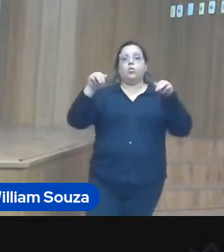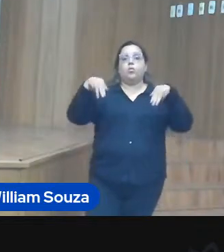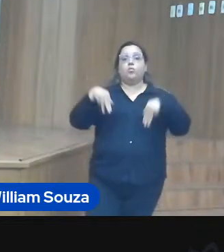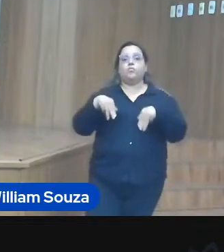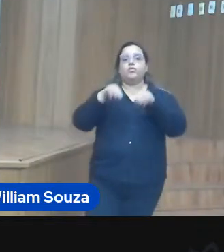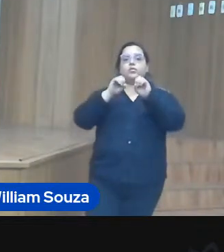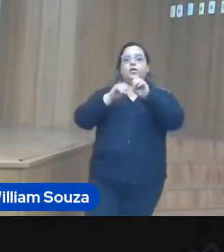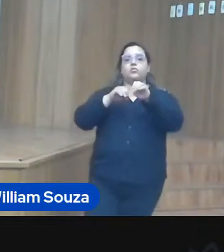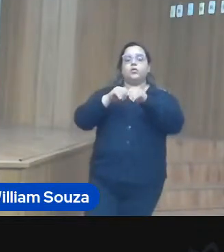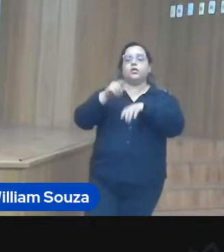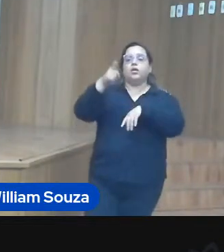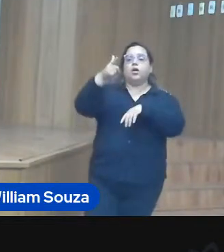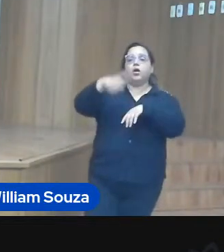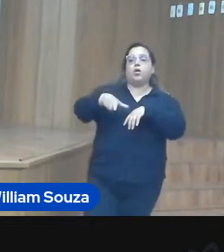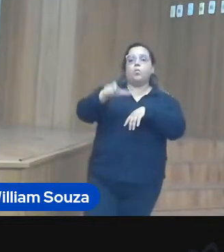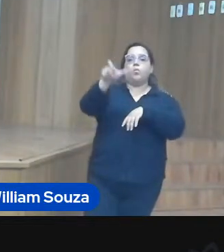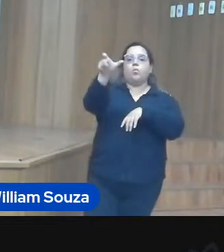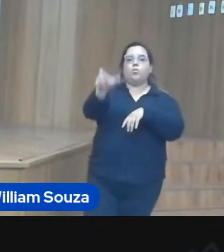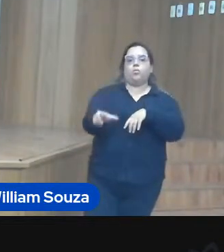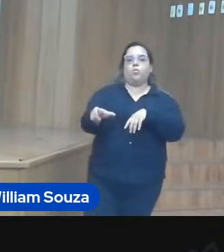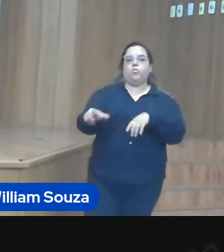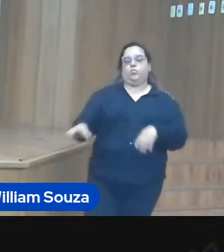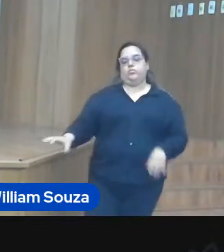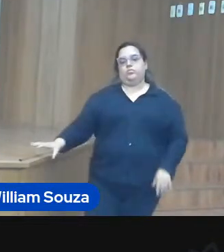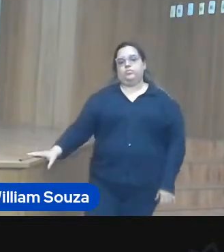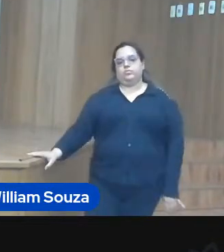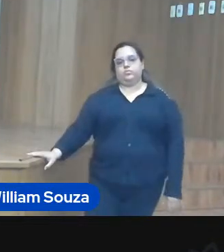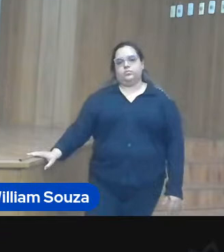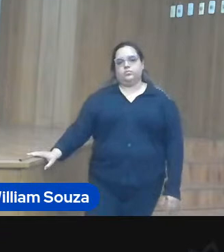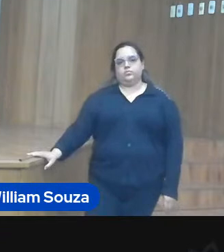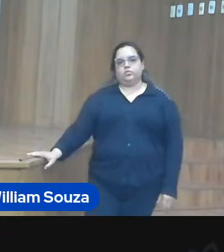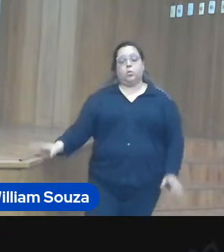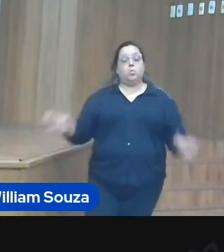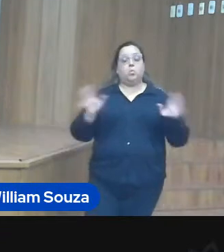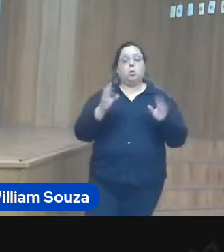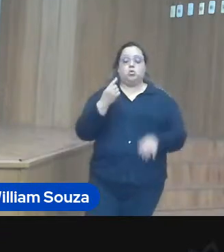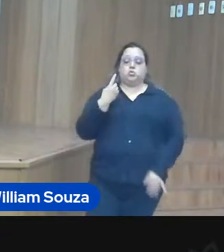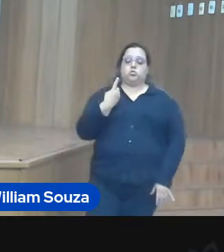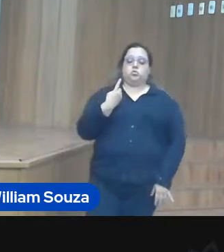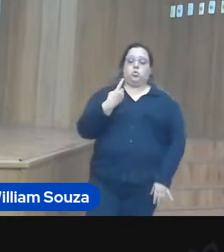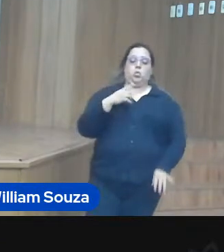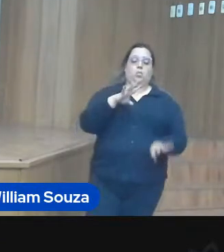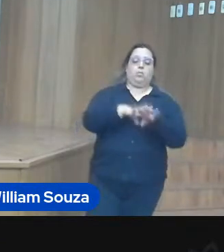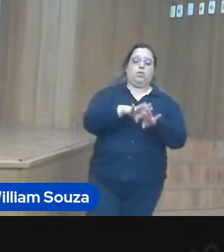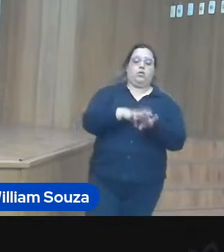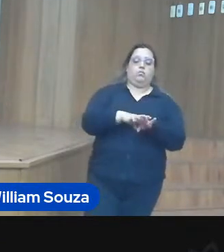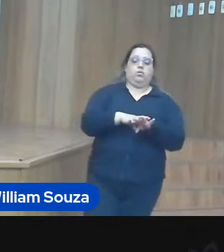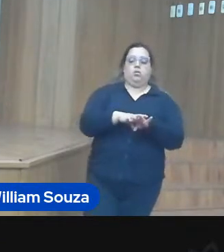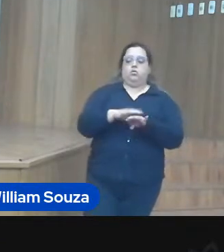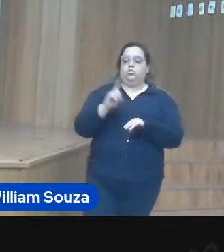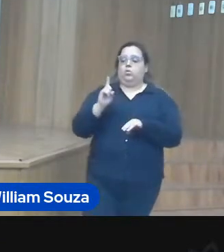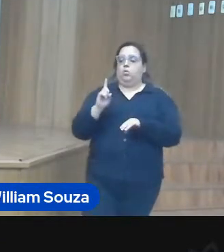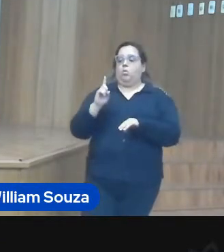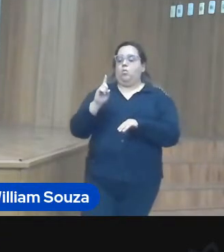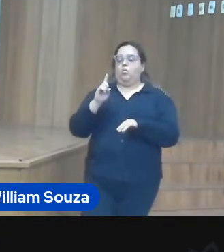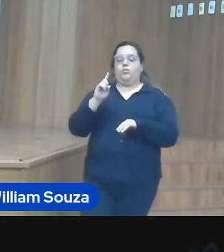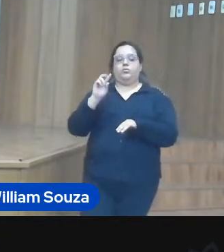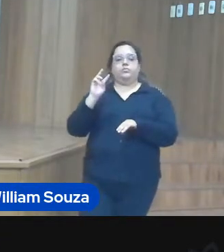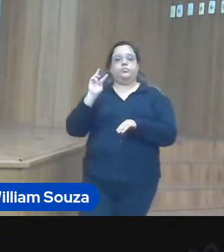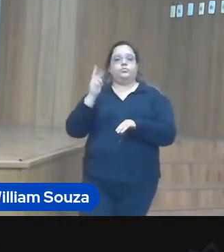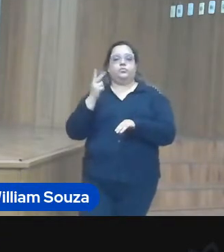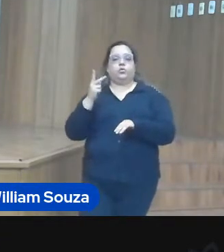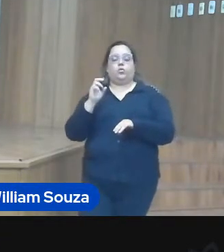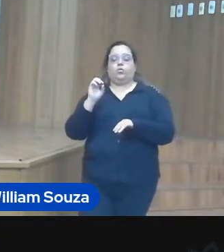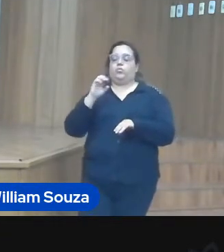outro. Não pode ser só matemática, história e língua portuguesa e geografia. Não é isso.